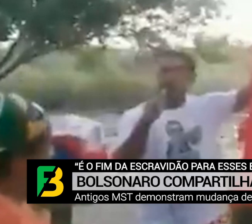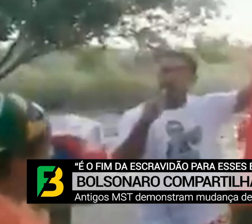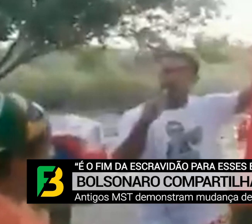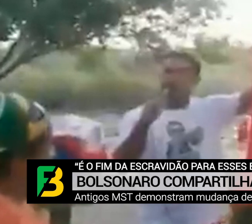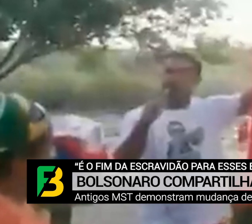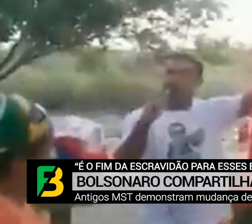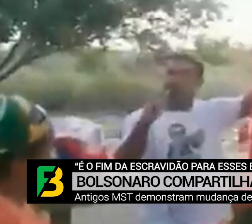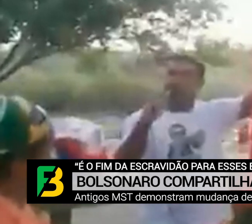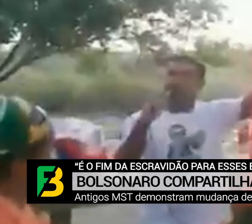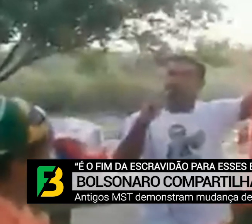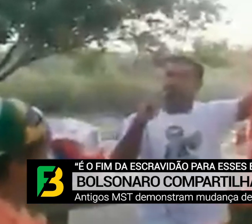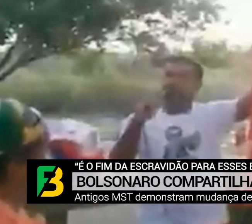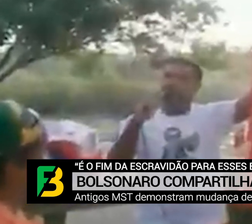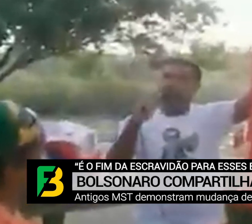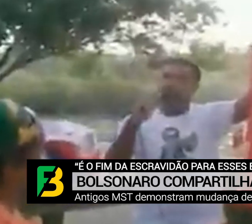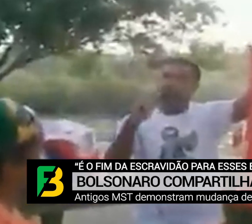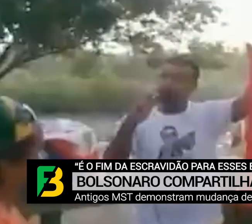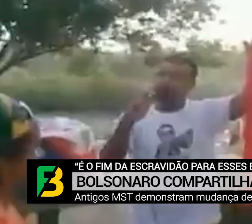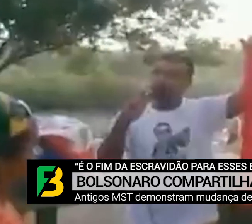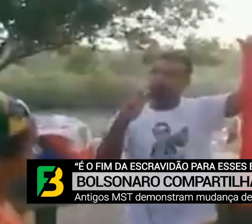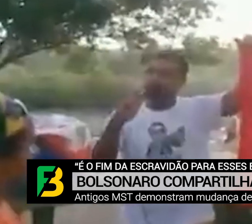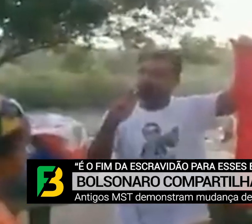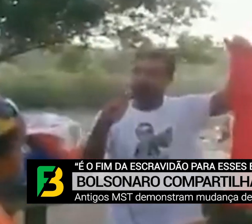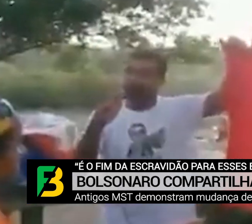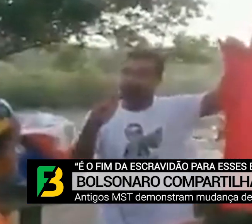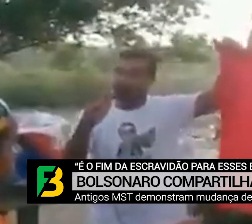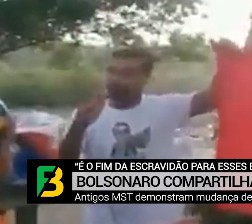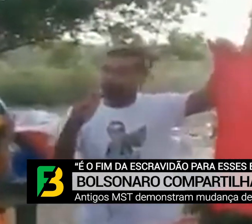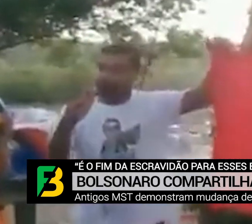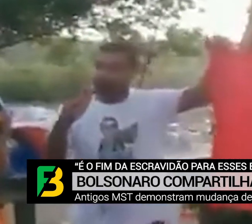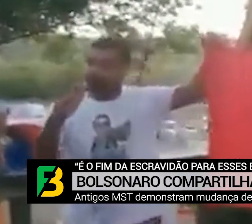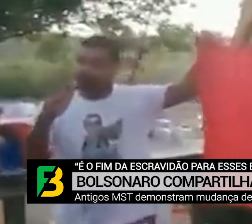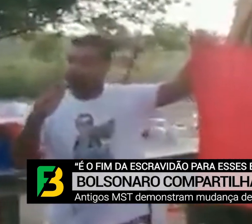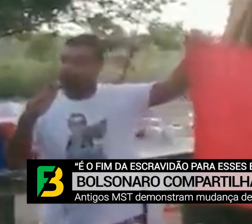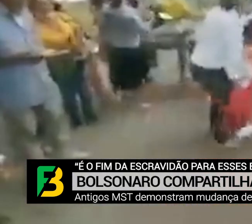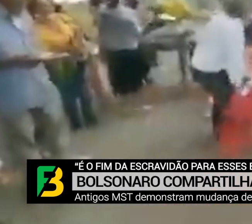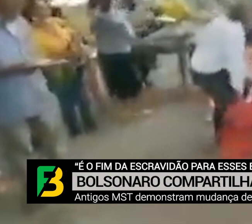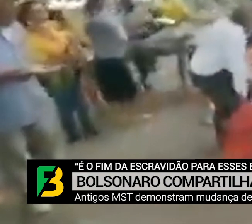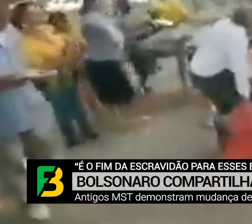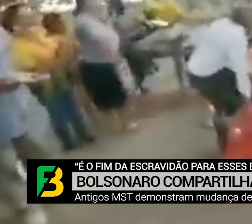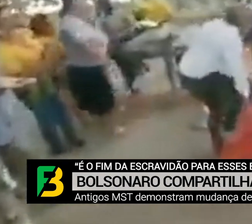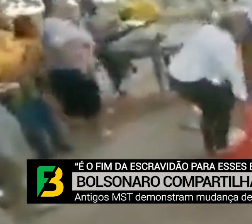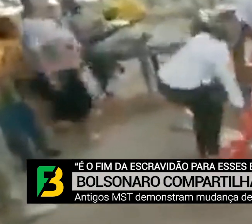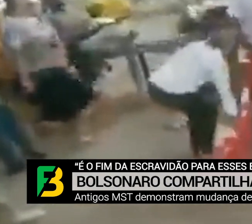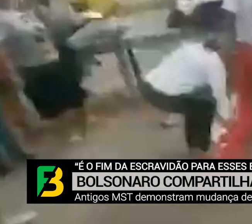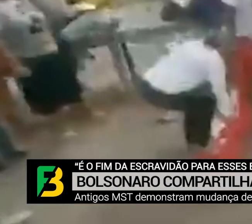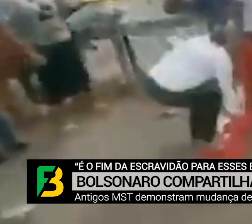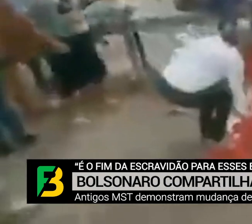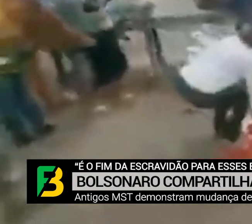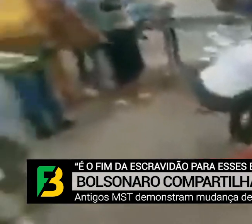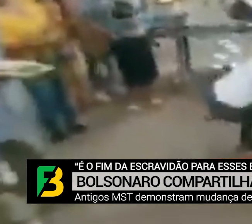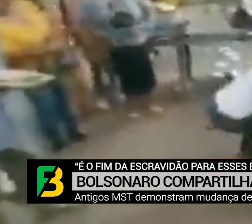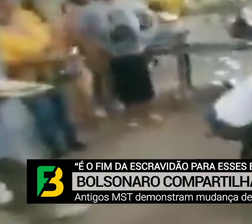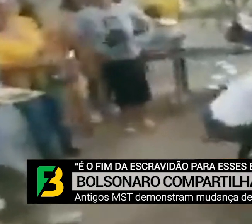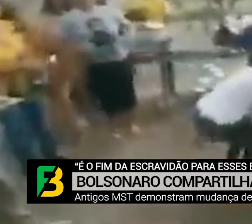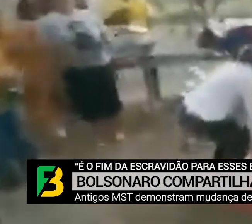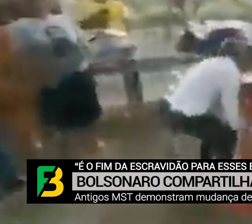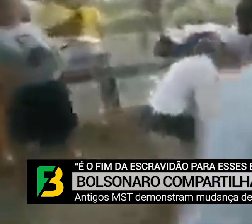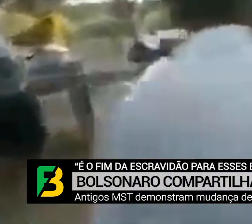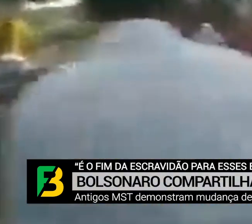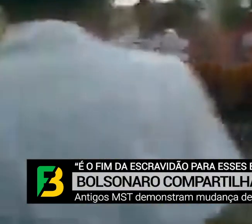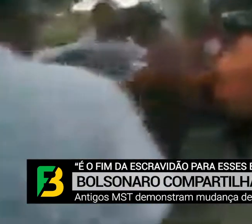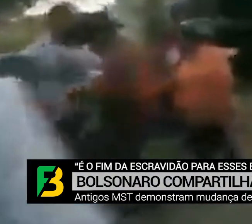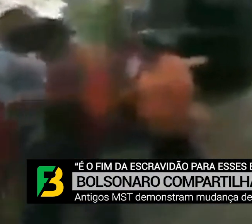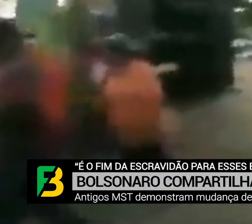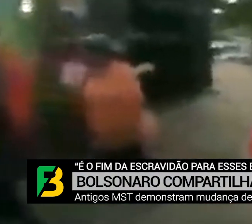do passado. Ex-integrantes demonstram arrependimento. Eles aparecem, inclusive, destruindo a